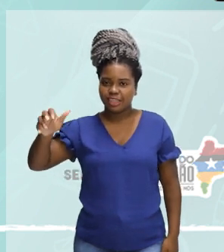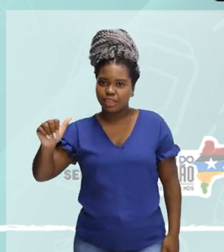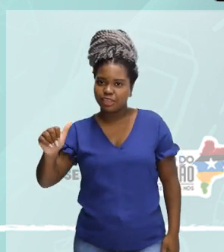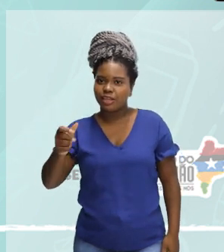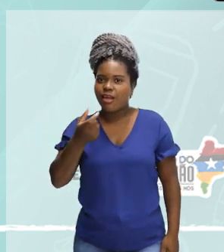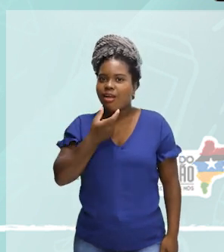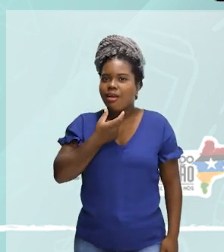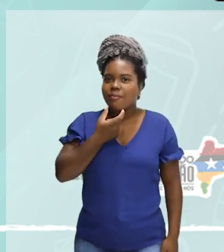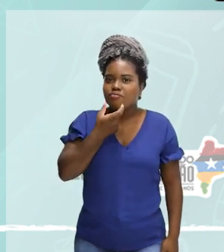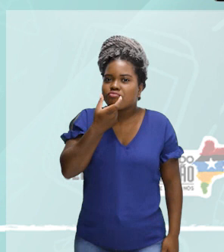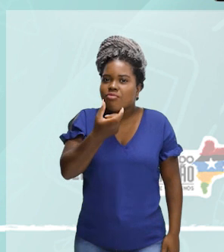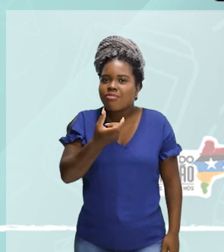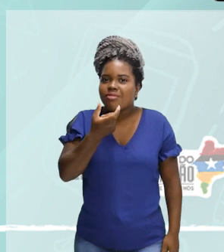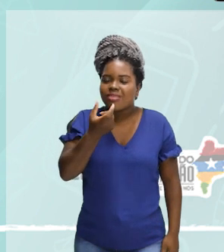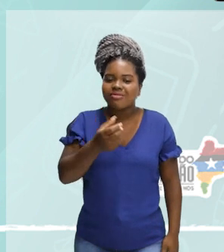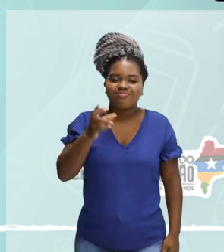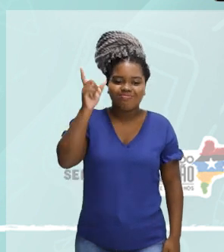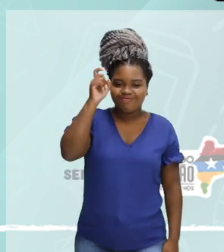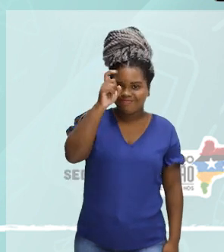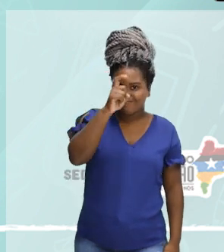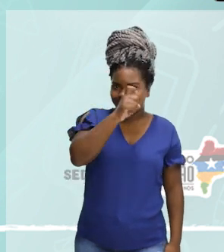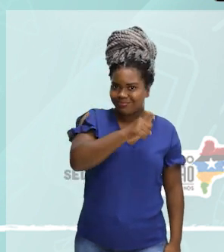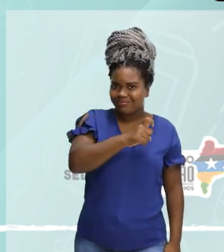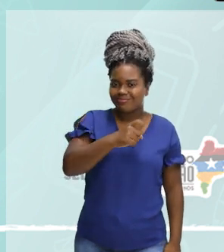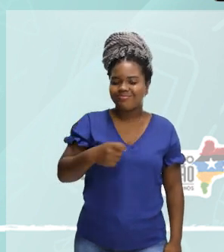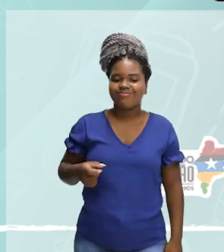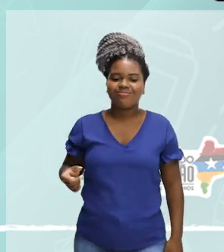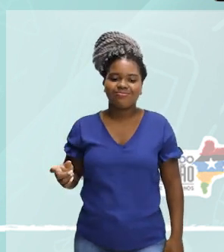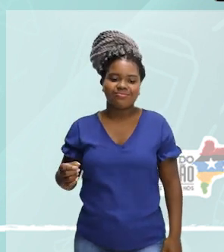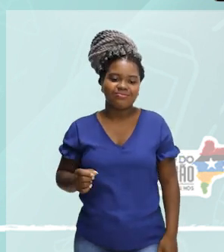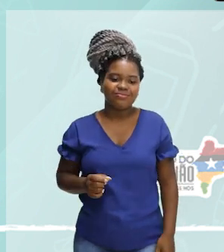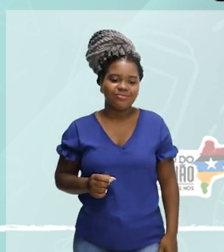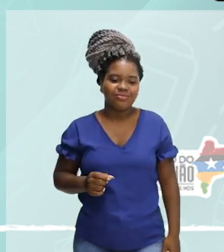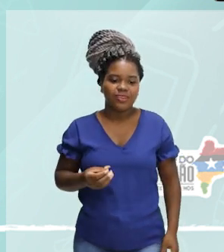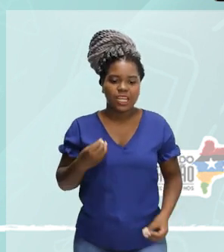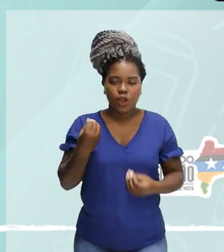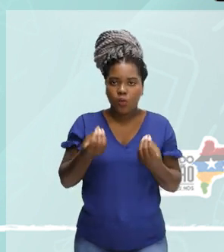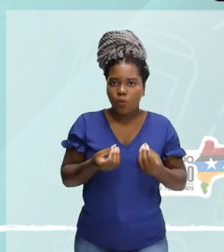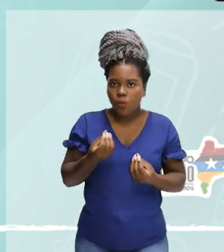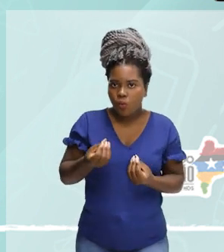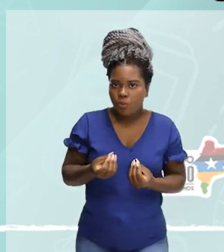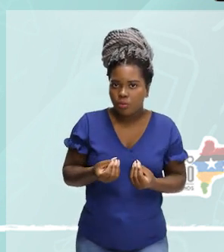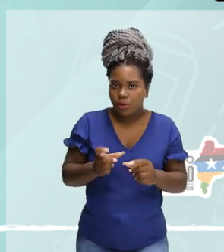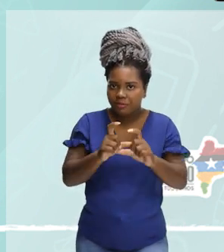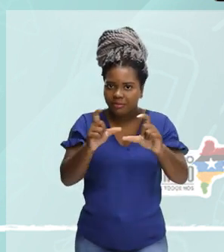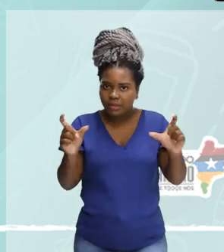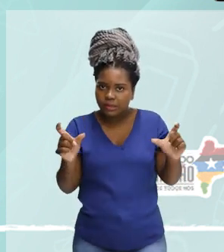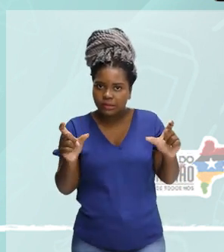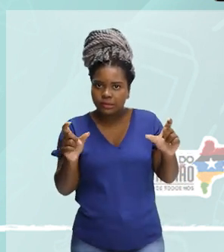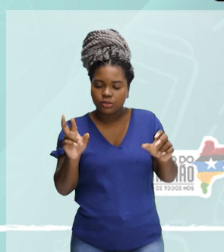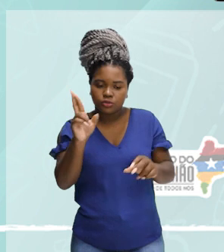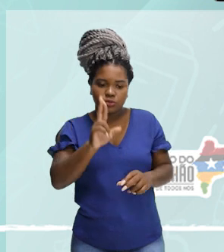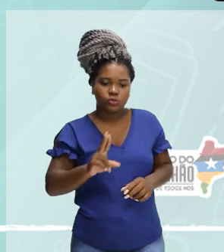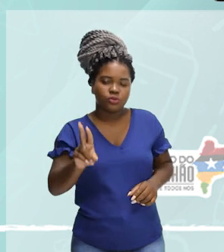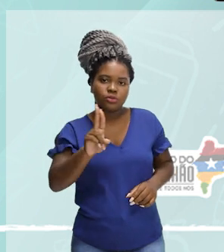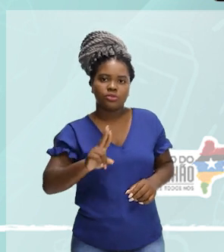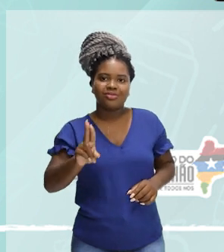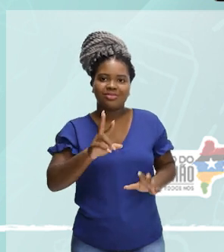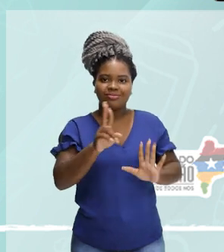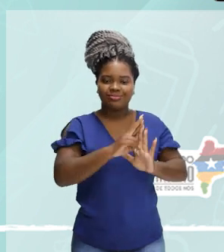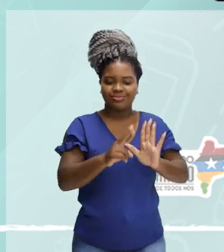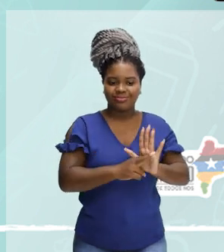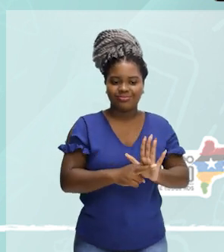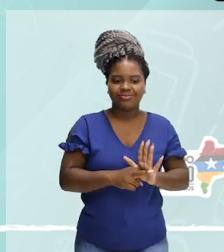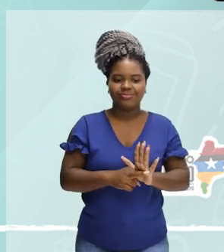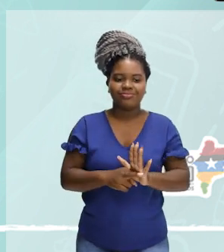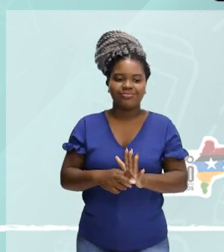treinar. La naranja, tá? Então, como é que eu construo? Utilizando aquelas regrinhas lá que nós